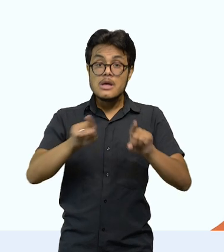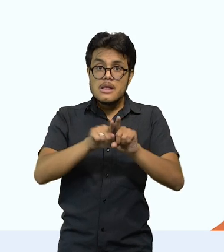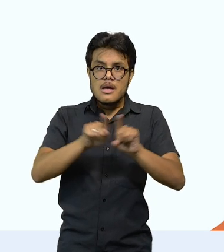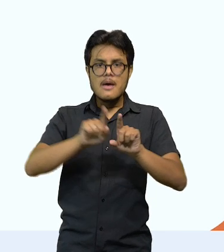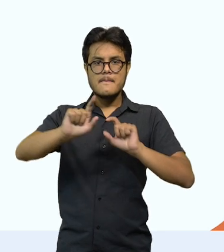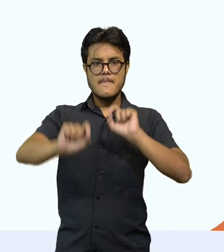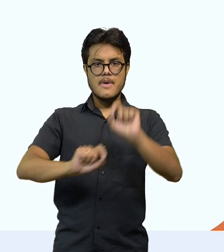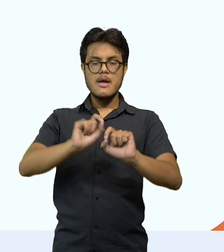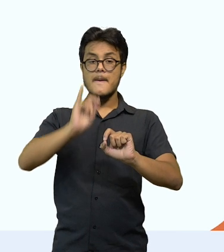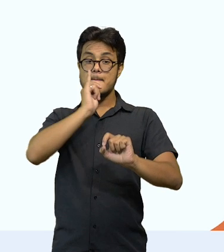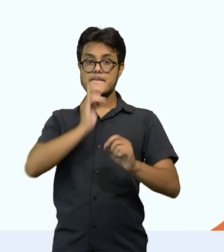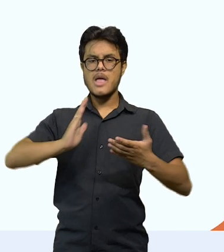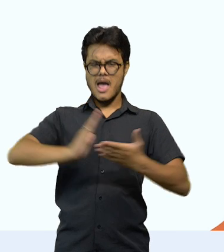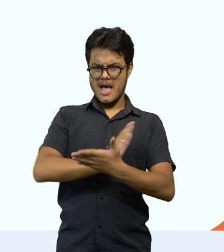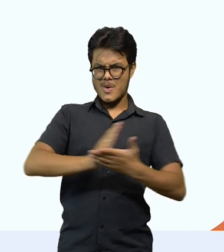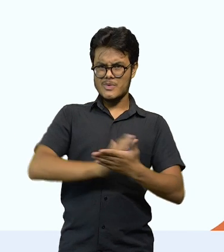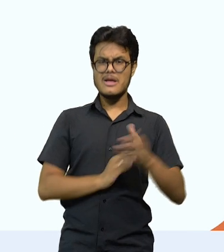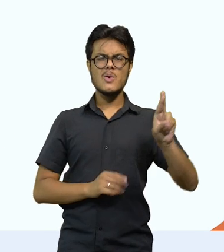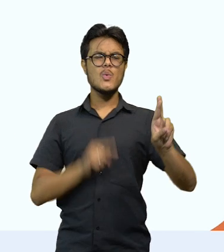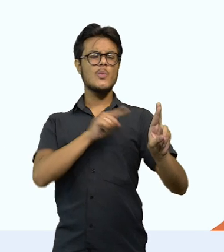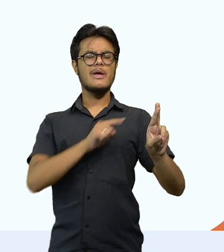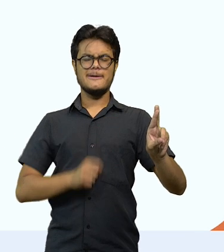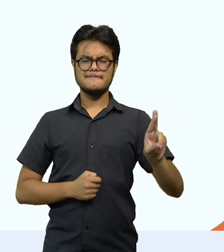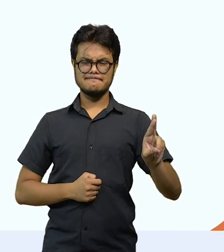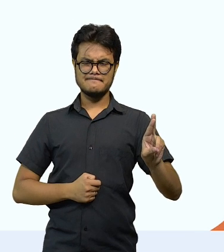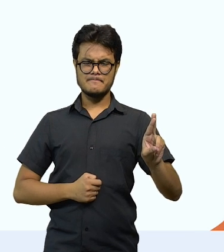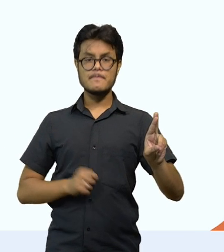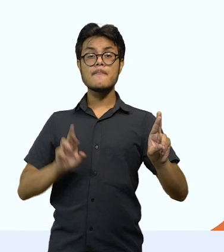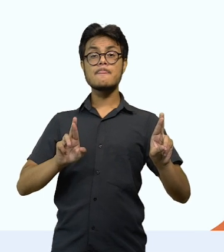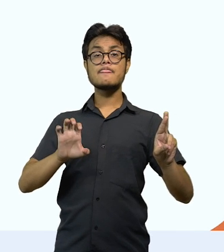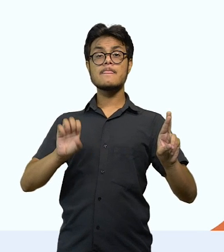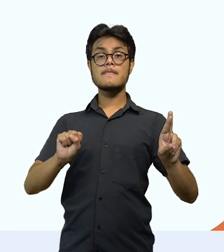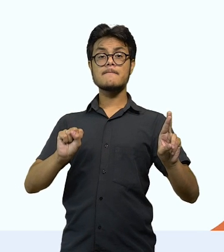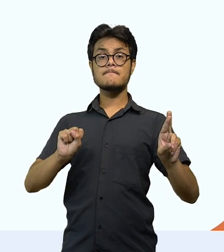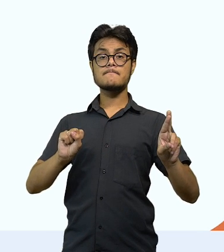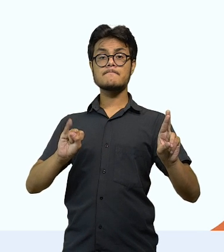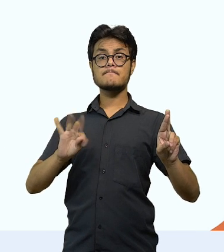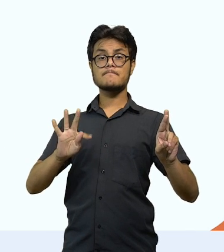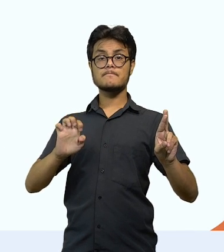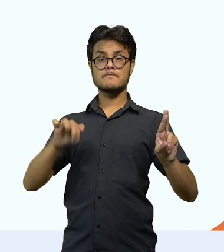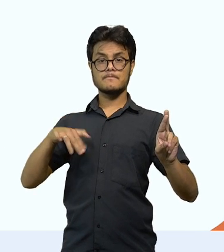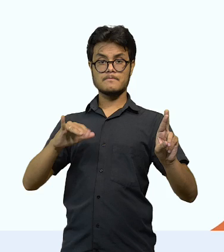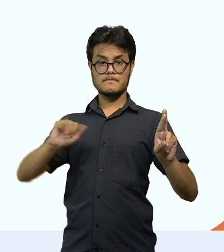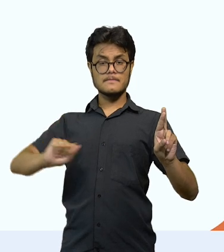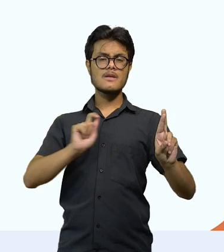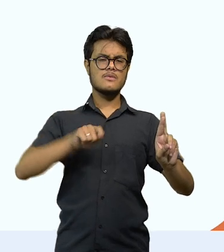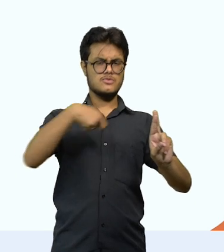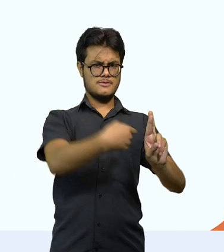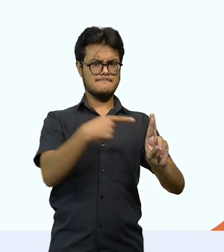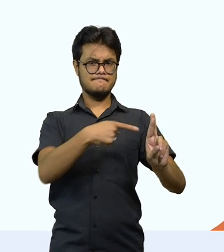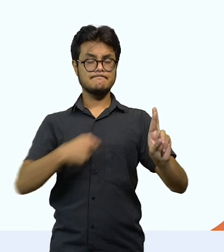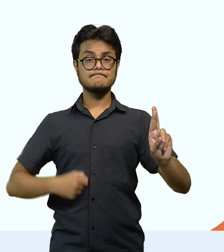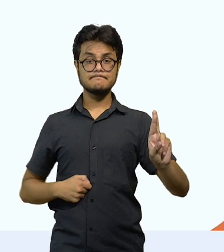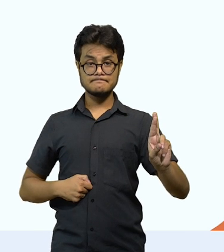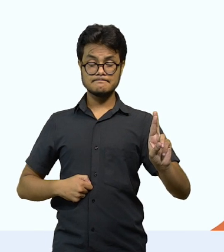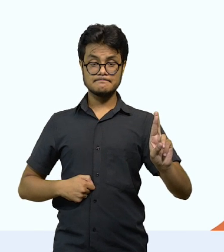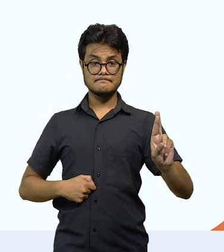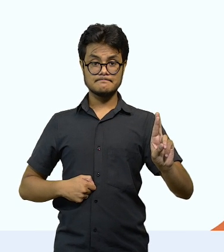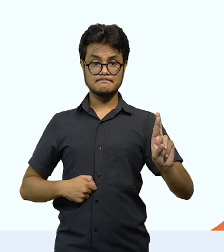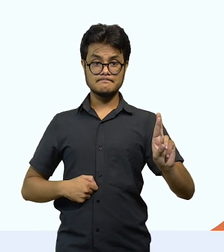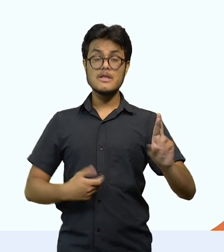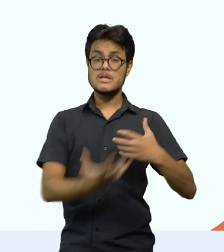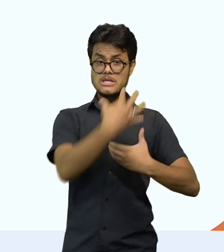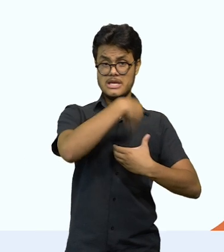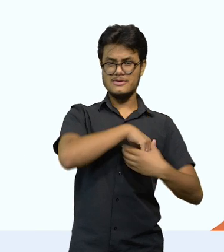de resistência interna, que é essa outra marcada aí. Esse Rzinho, ele representa a resistência interna do